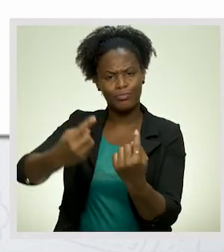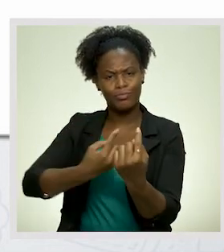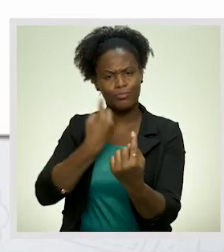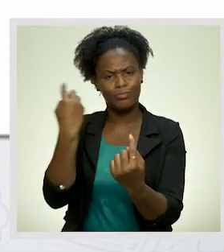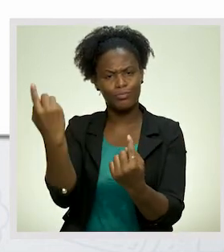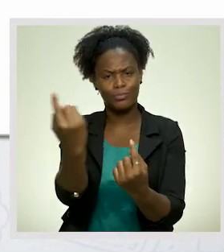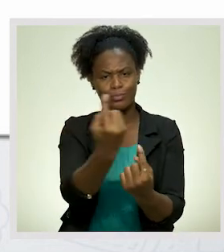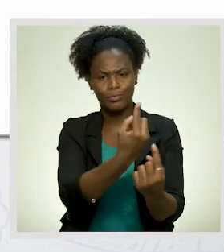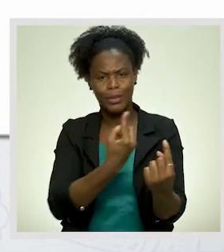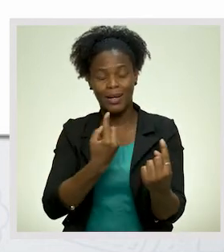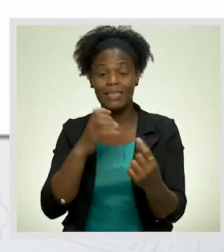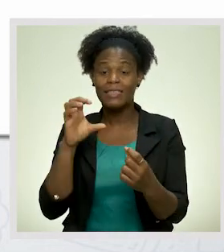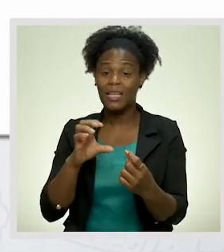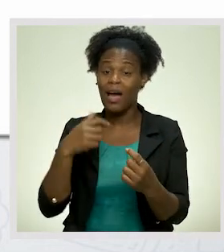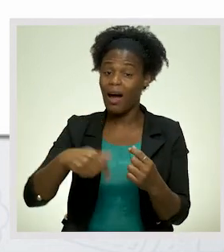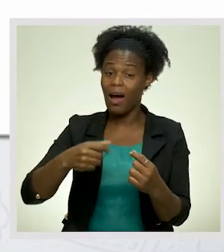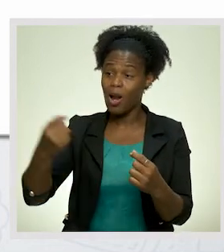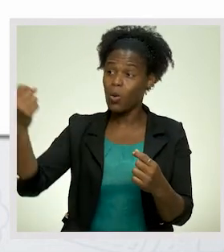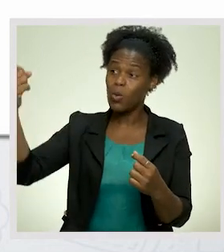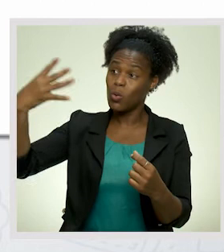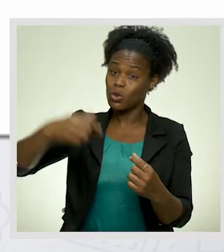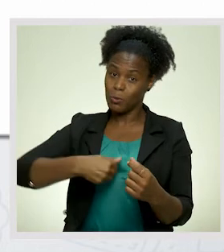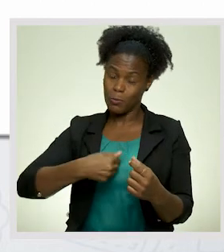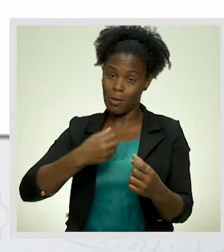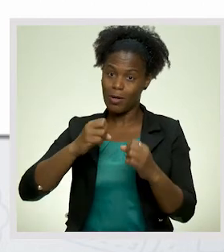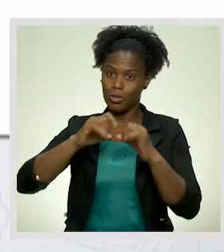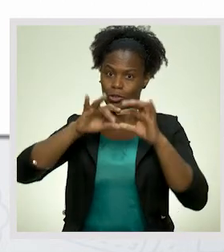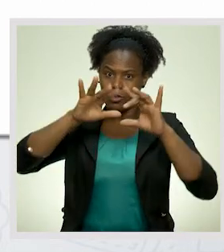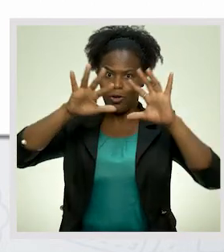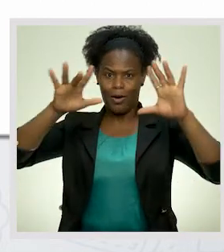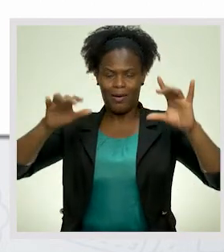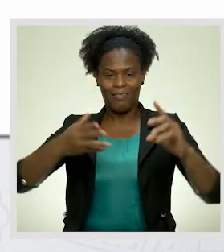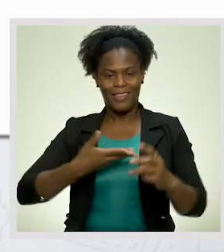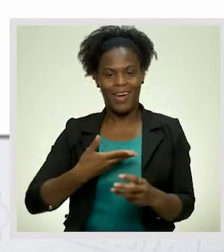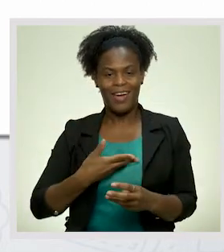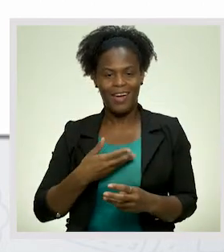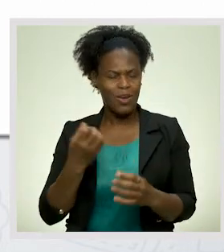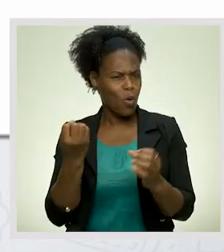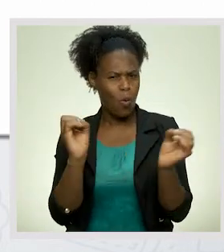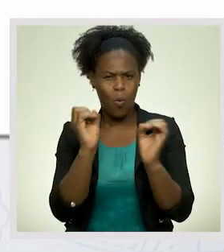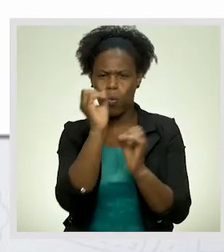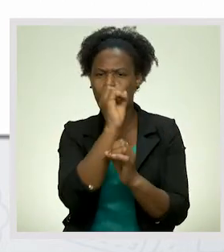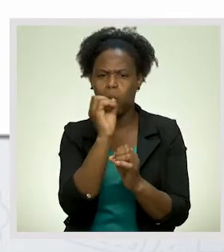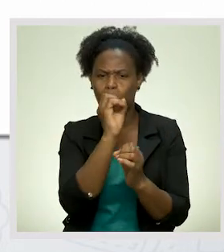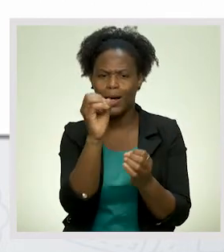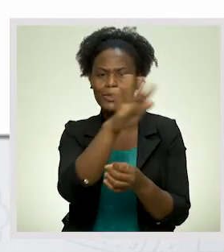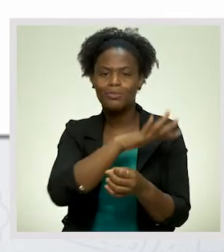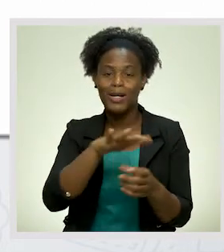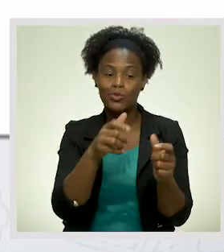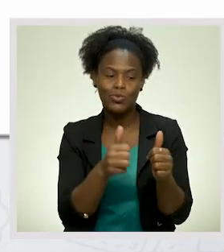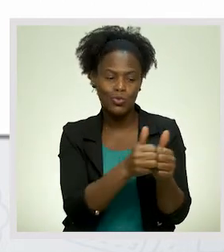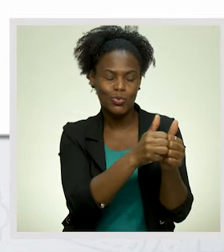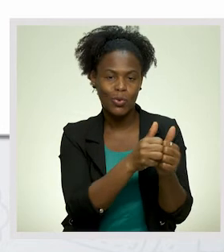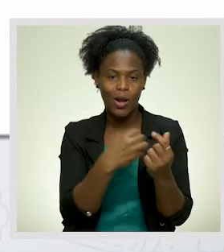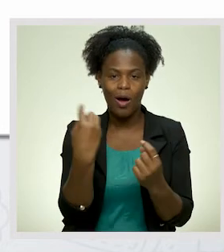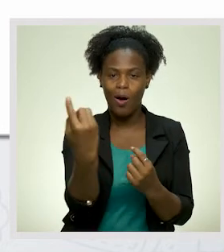órbita. A linha C possuem luz própria e brilham. A linha D não esvaziaram o espaço